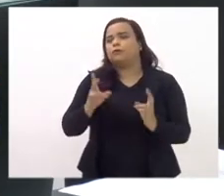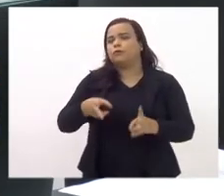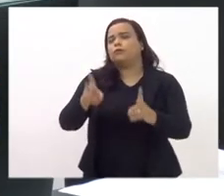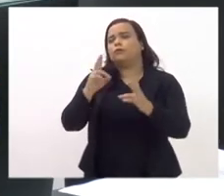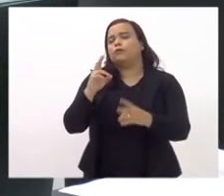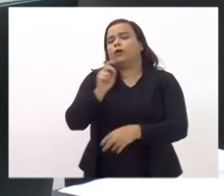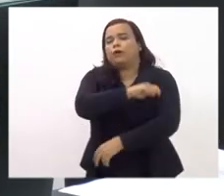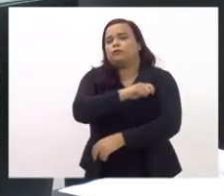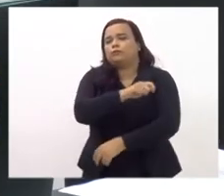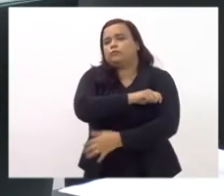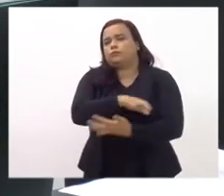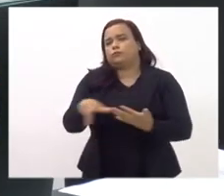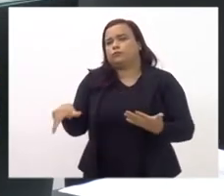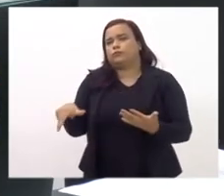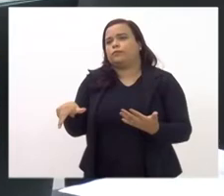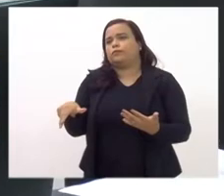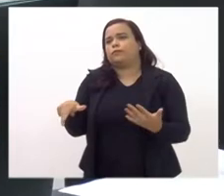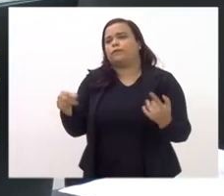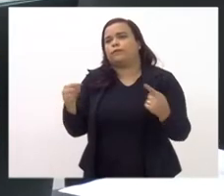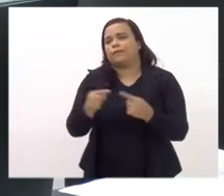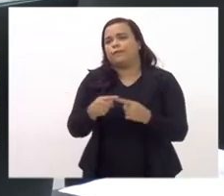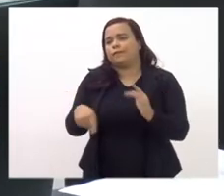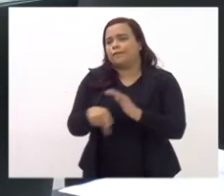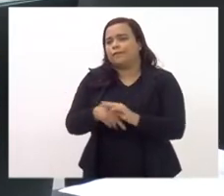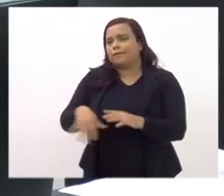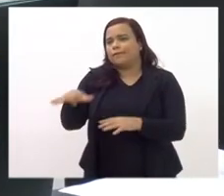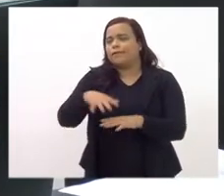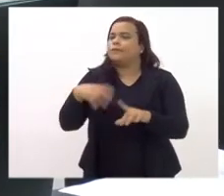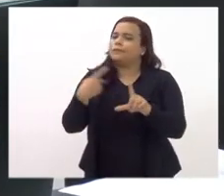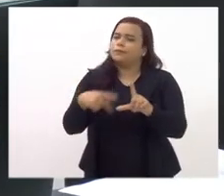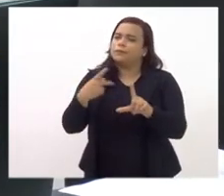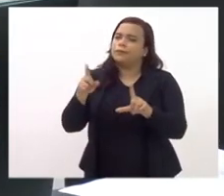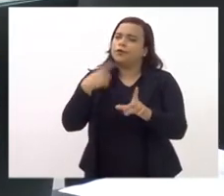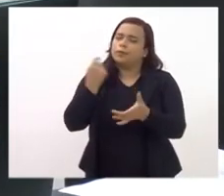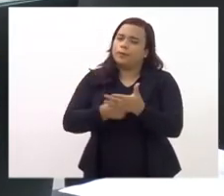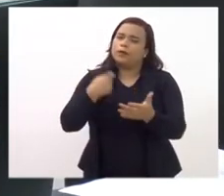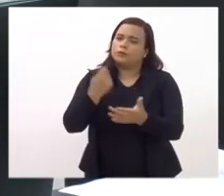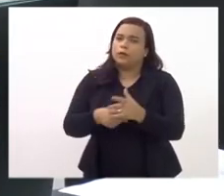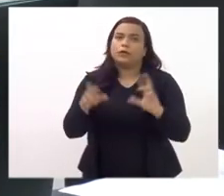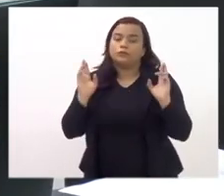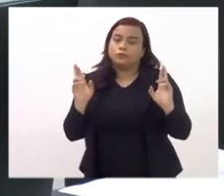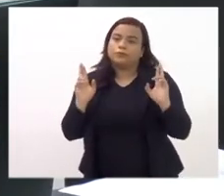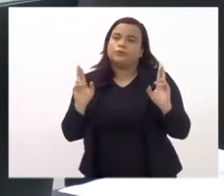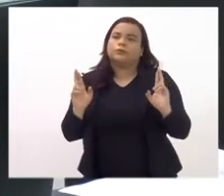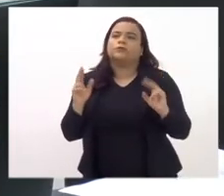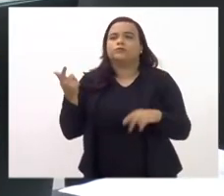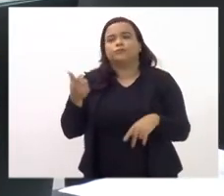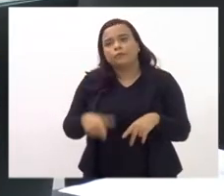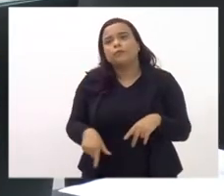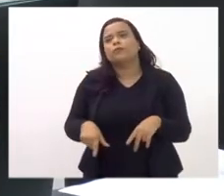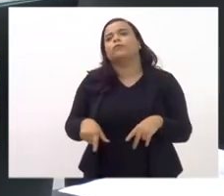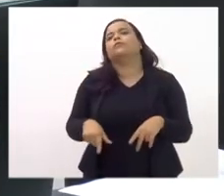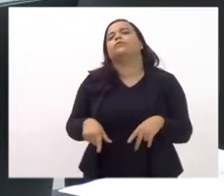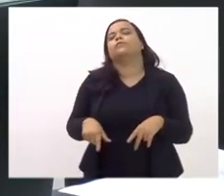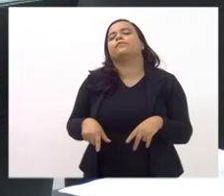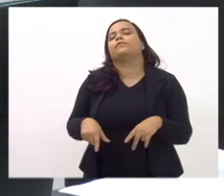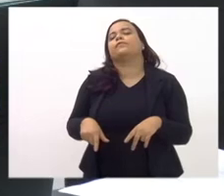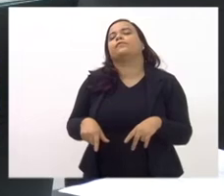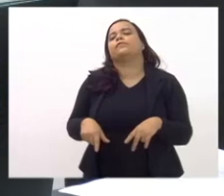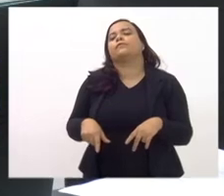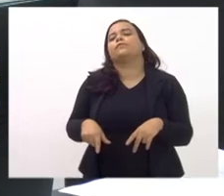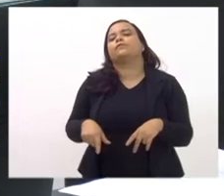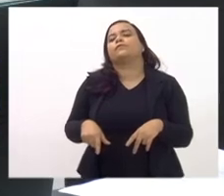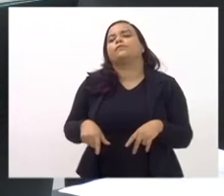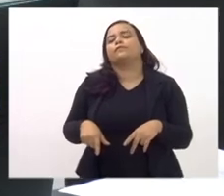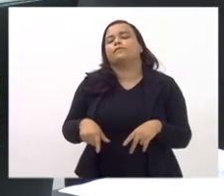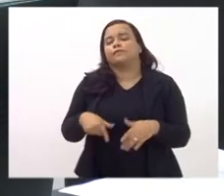pelo menos, através do passe livre, que é essa batalha que a gente espera agora estar destravando mais uma barreira, né, com esse processo que a